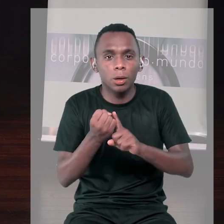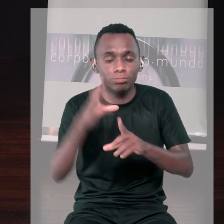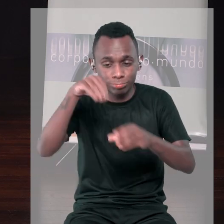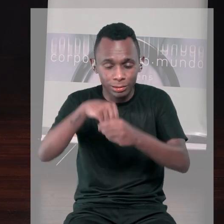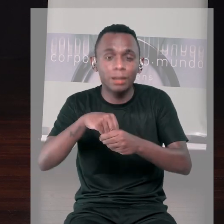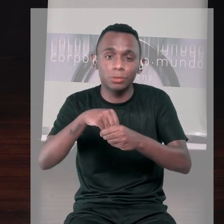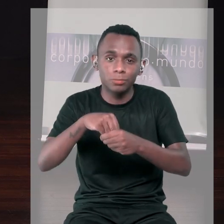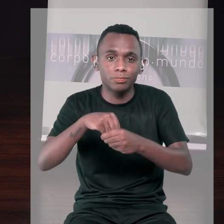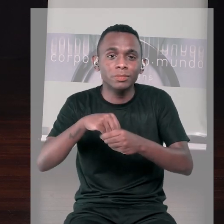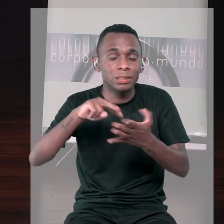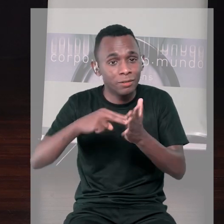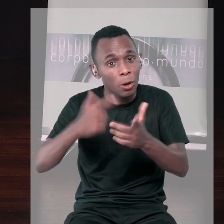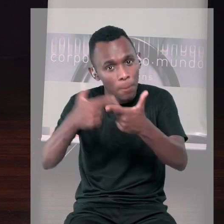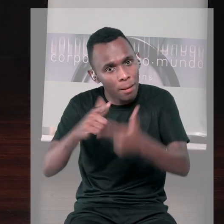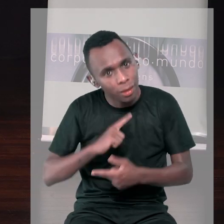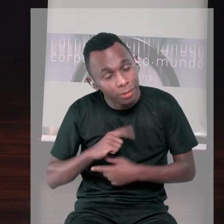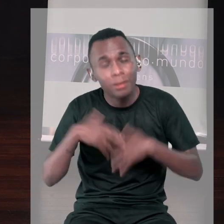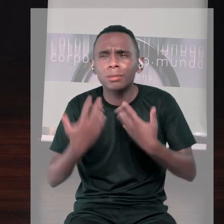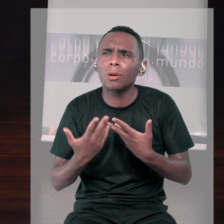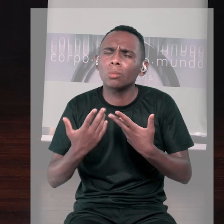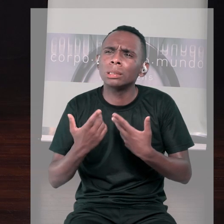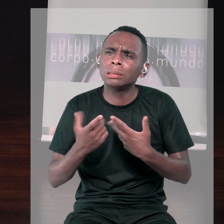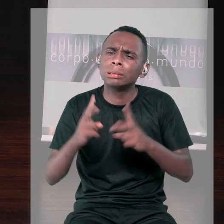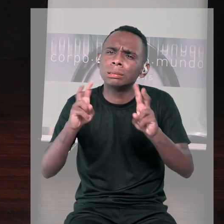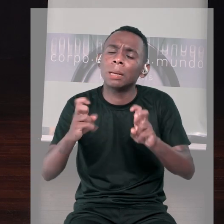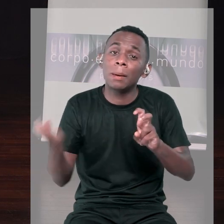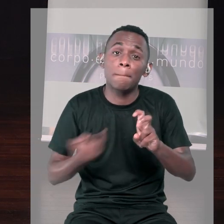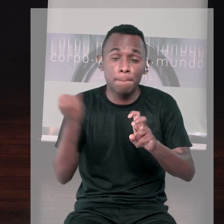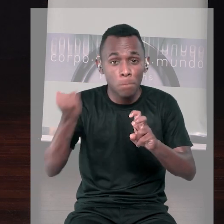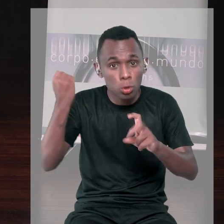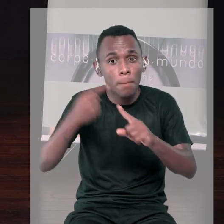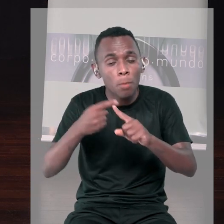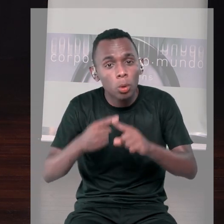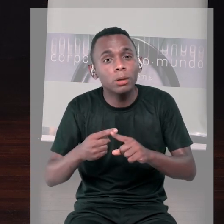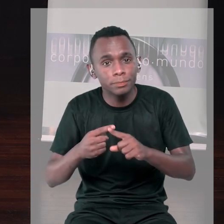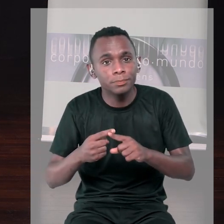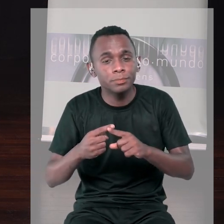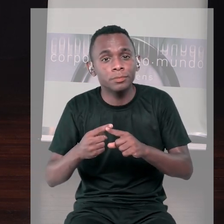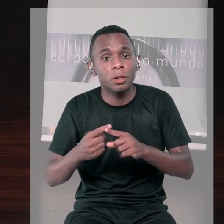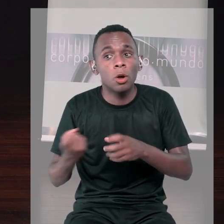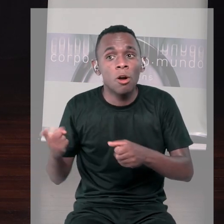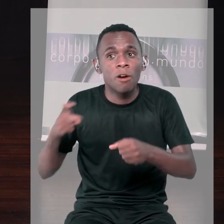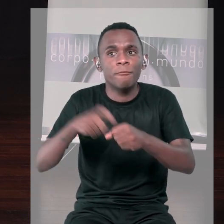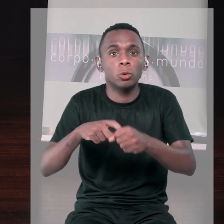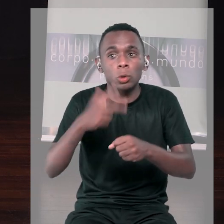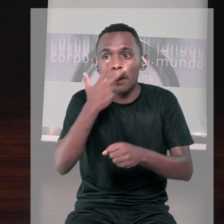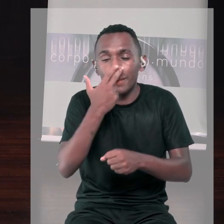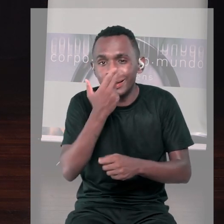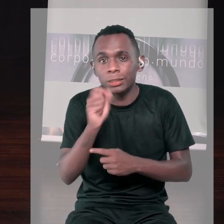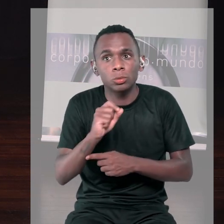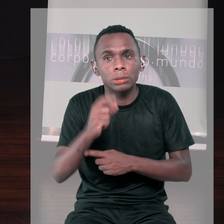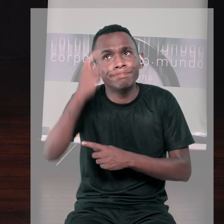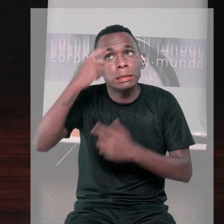corpo social. E eu acho que esse termo é interessante porque ele voltou a pairar como uma espécie de ameaça sobre as nossas